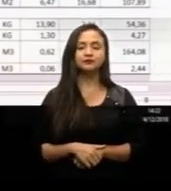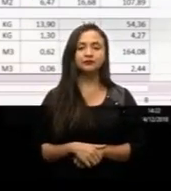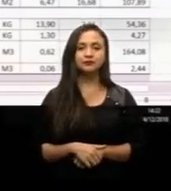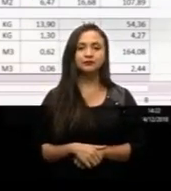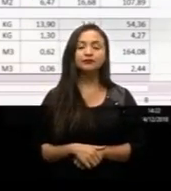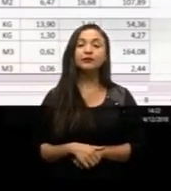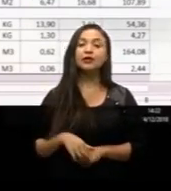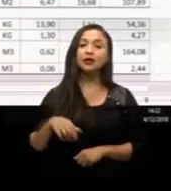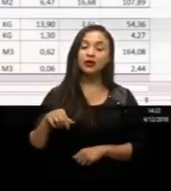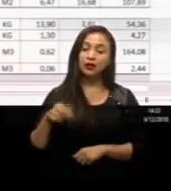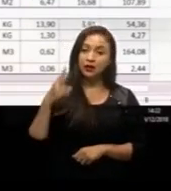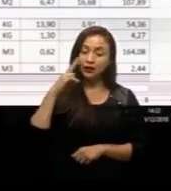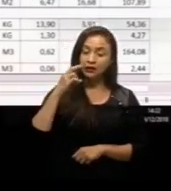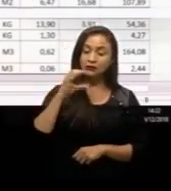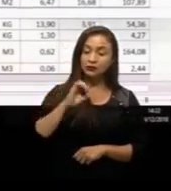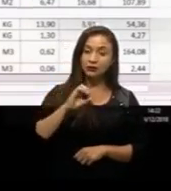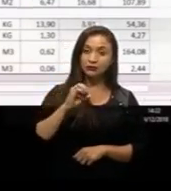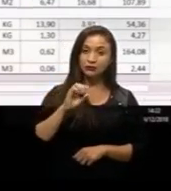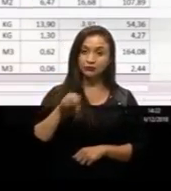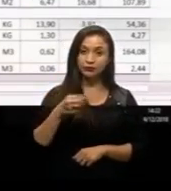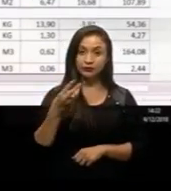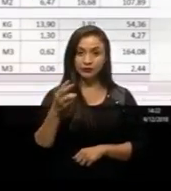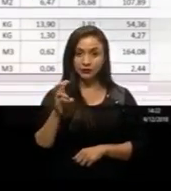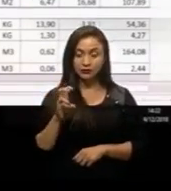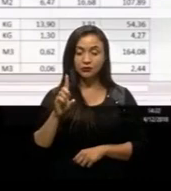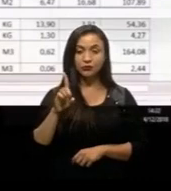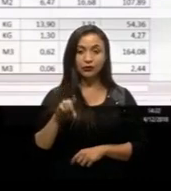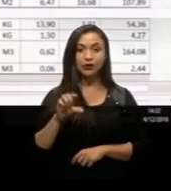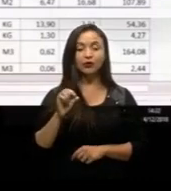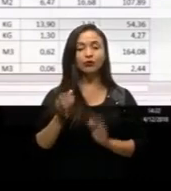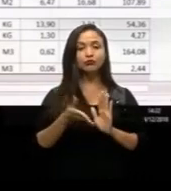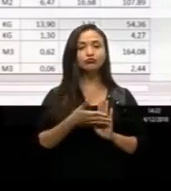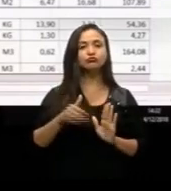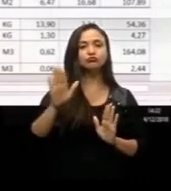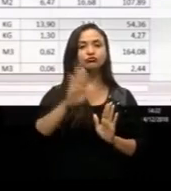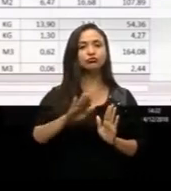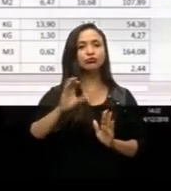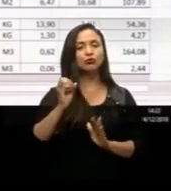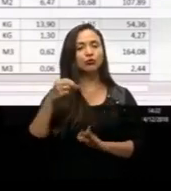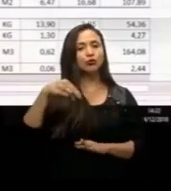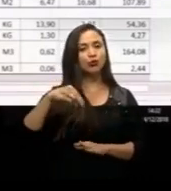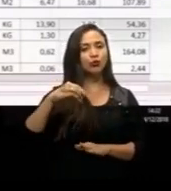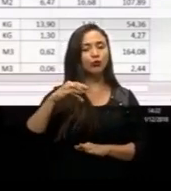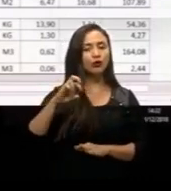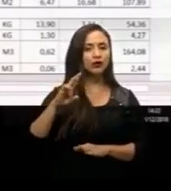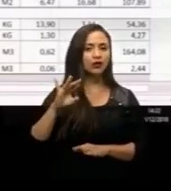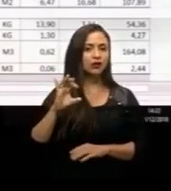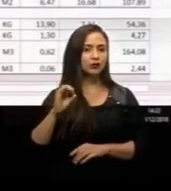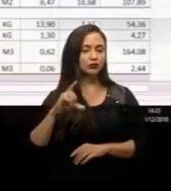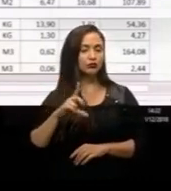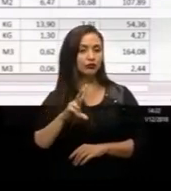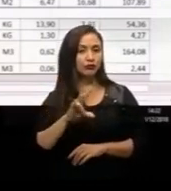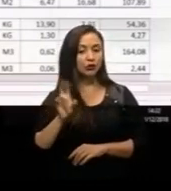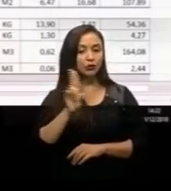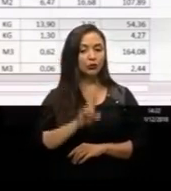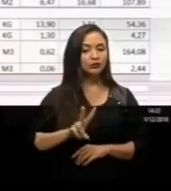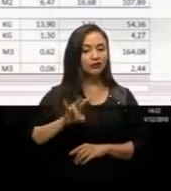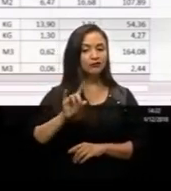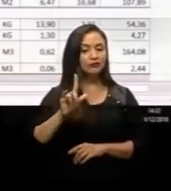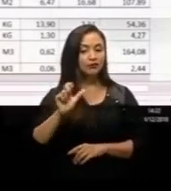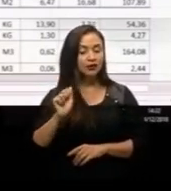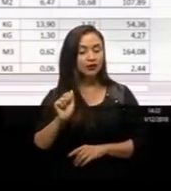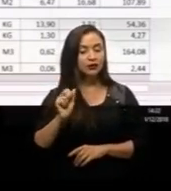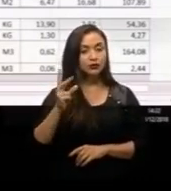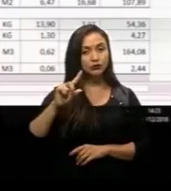Então, isso daqui, 0,35, é o que vai de concreto para as vigas laterais de 2,90. A gente vai